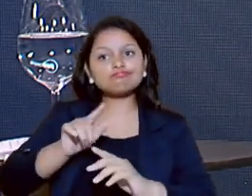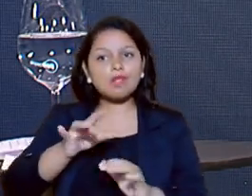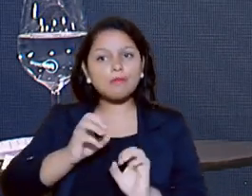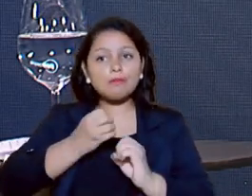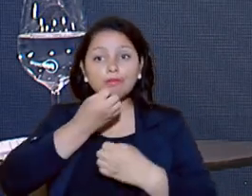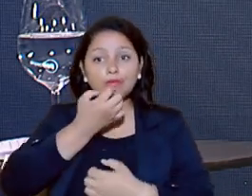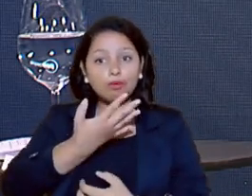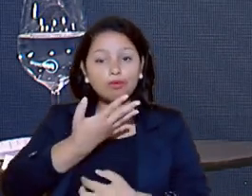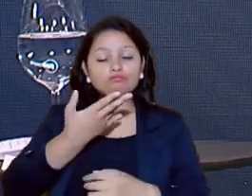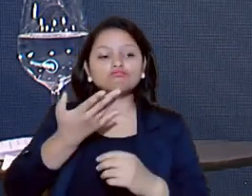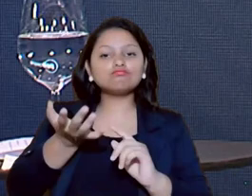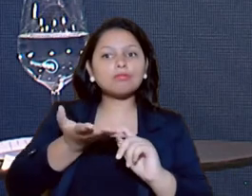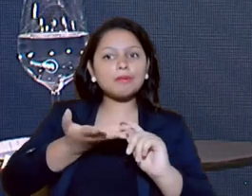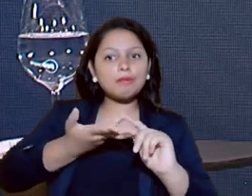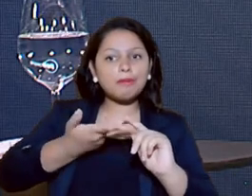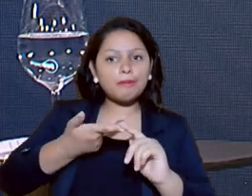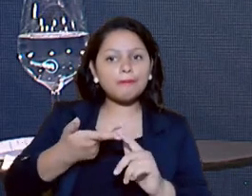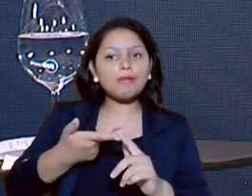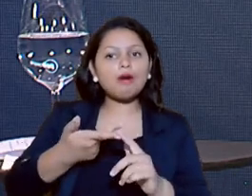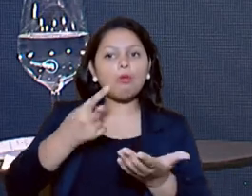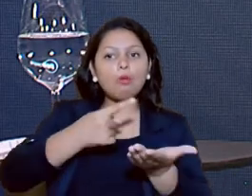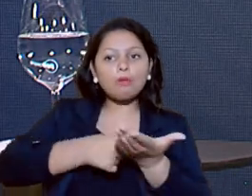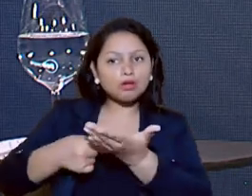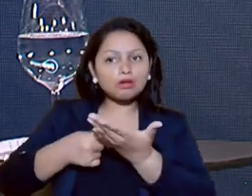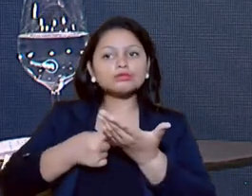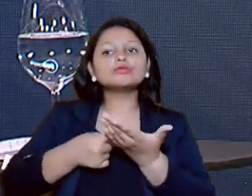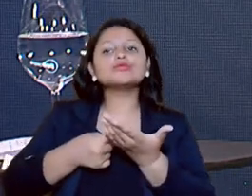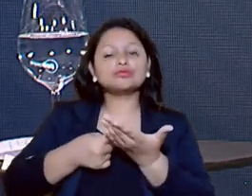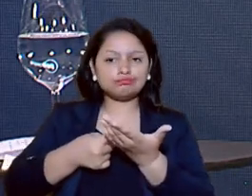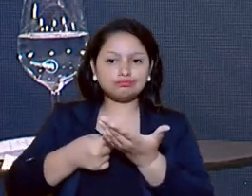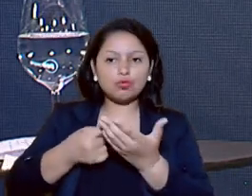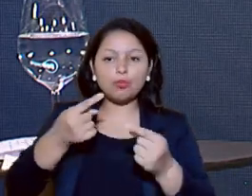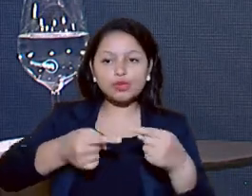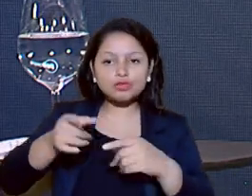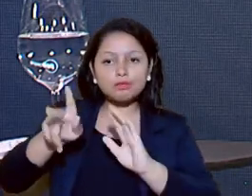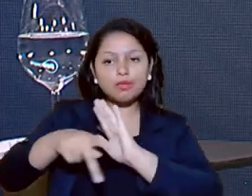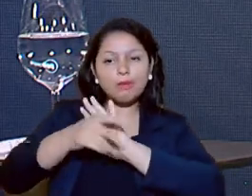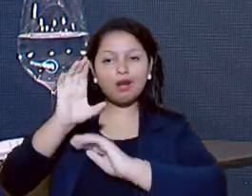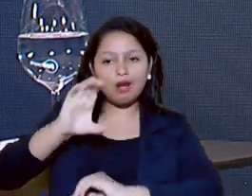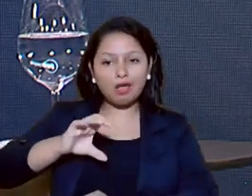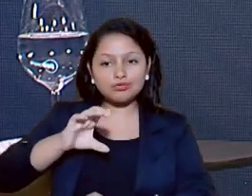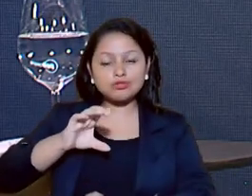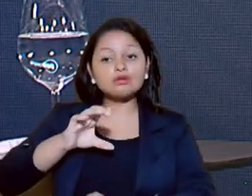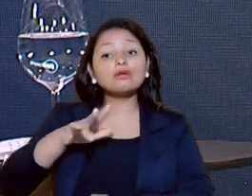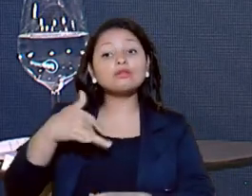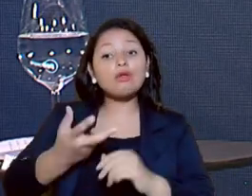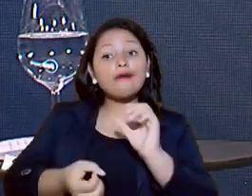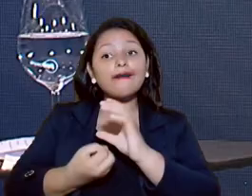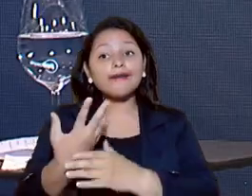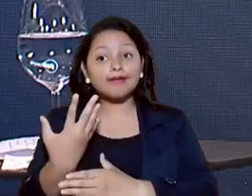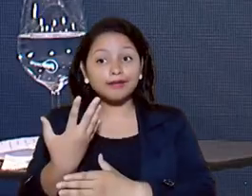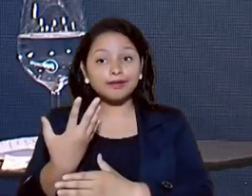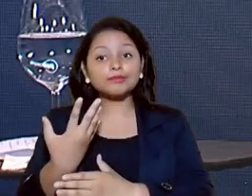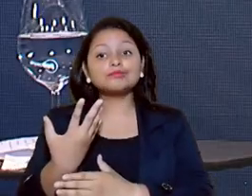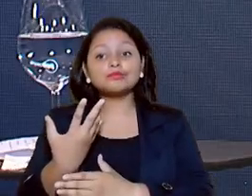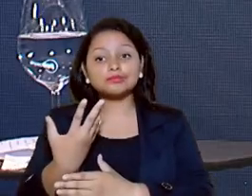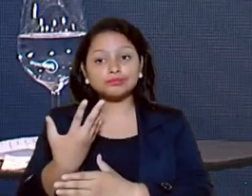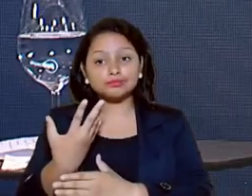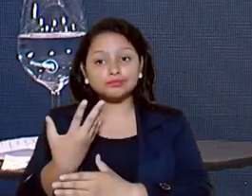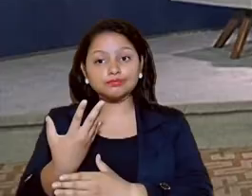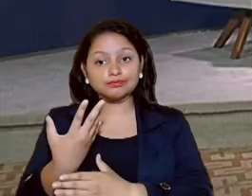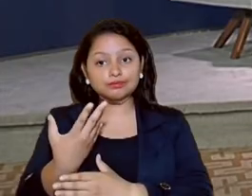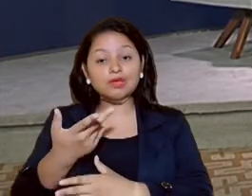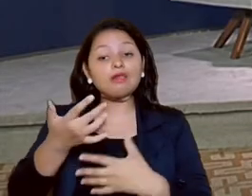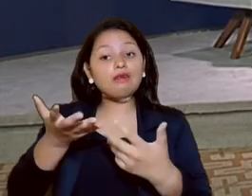algoritmos e combinado com política de crédito e aí Nós criamos fedidos com os nossos parceiros esperamos fazer isso